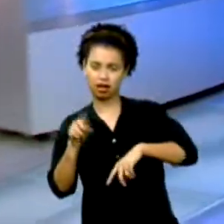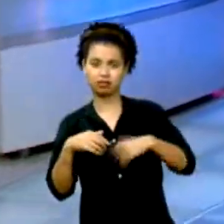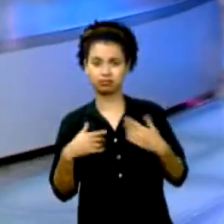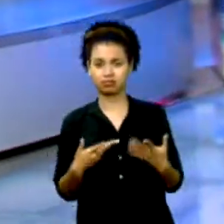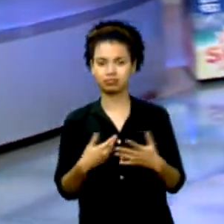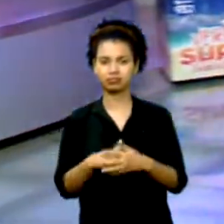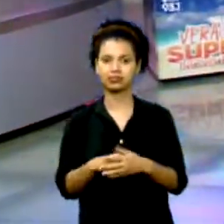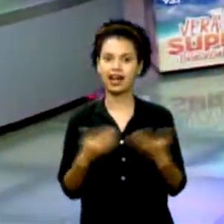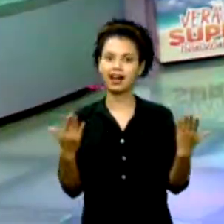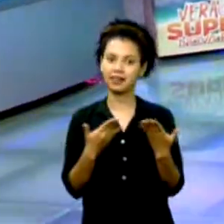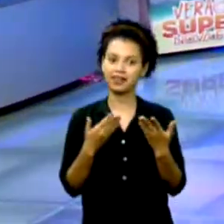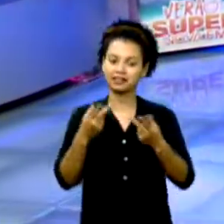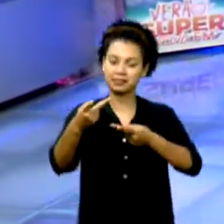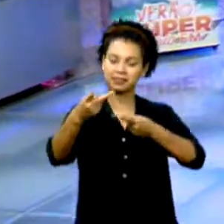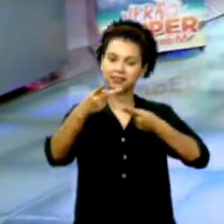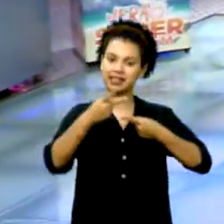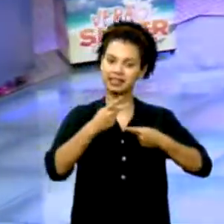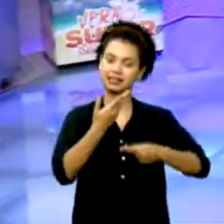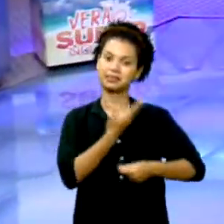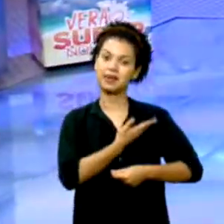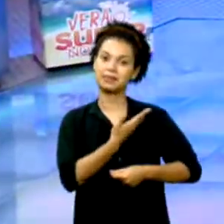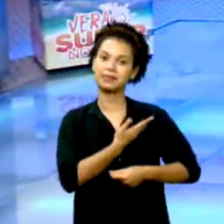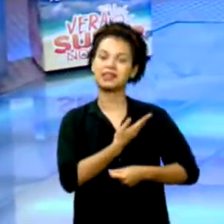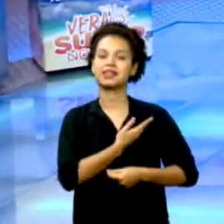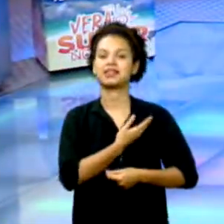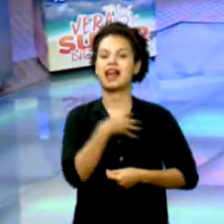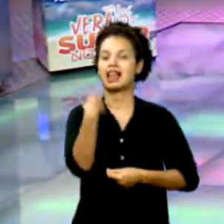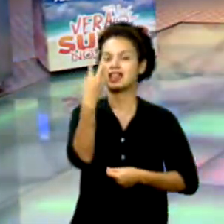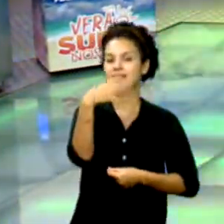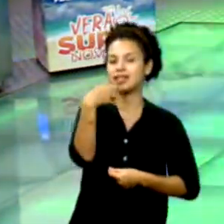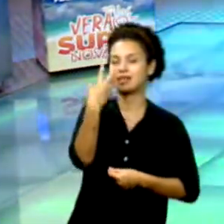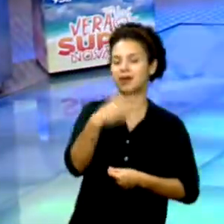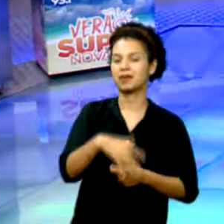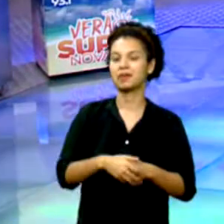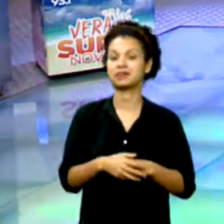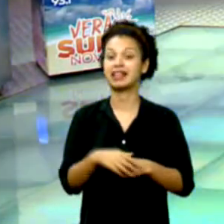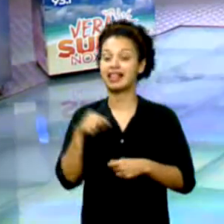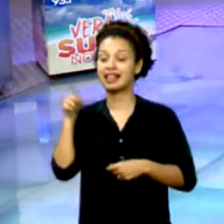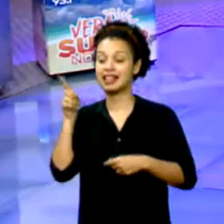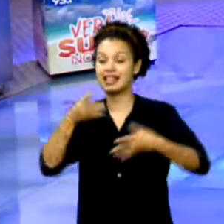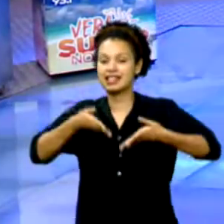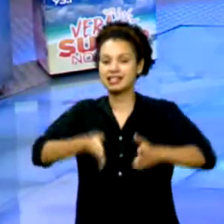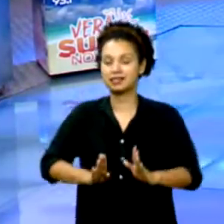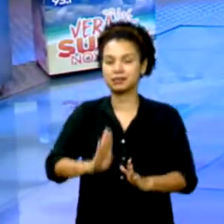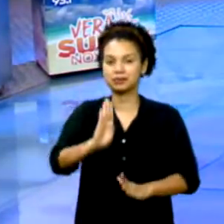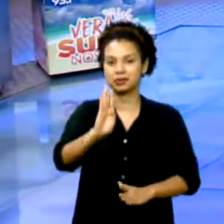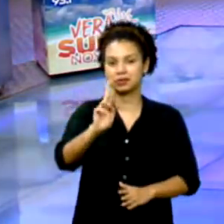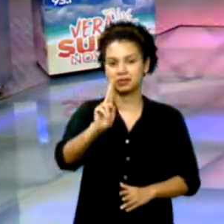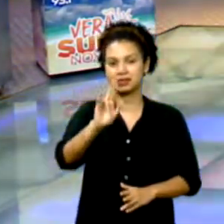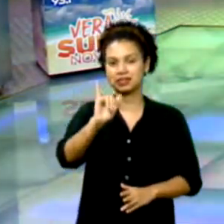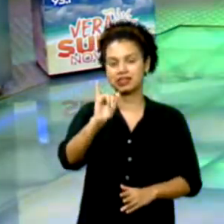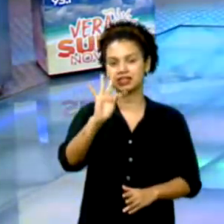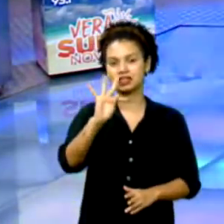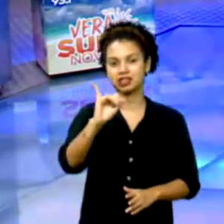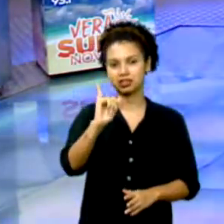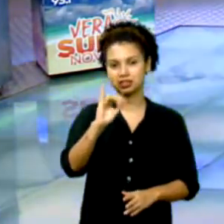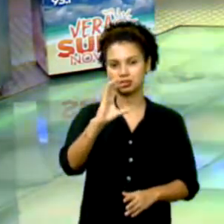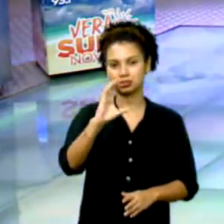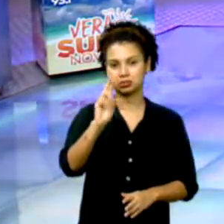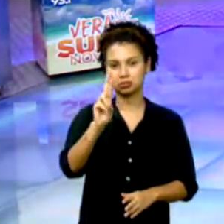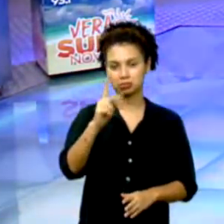Vamos receber meu amigo. Olha, ele é cantor gospel, é natural de Buriticupu, participou aí do